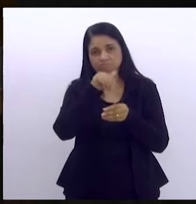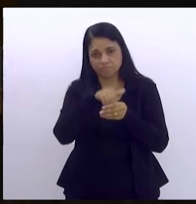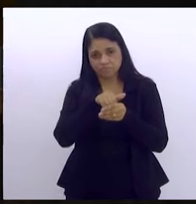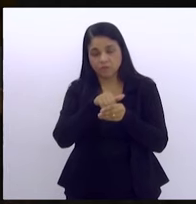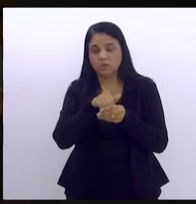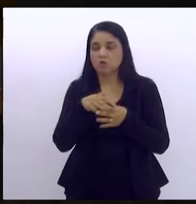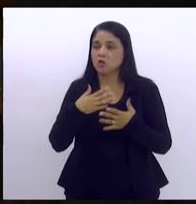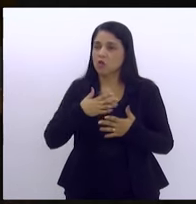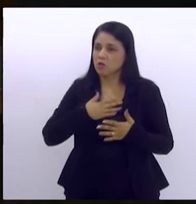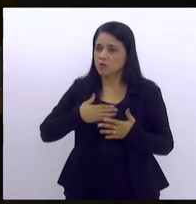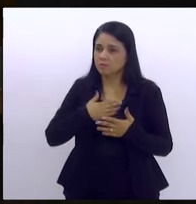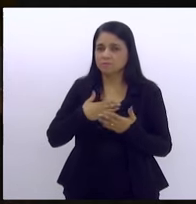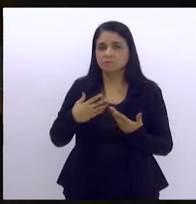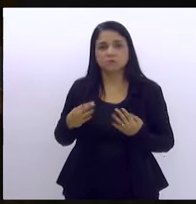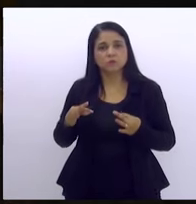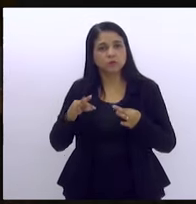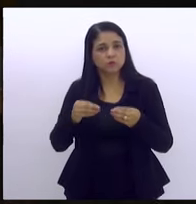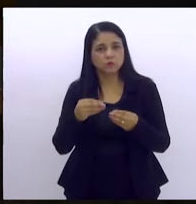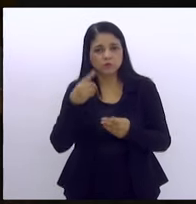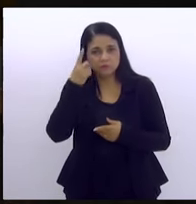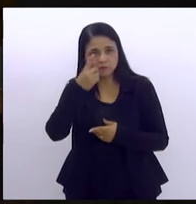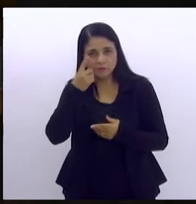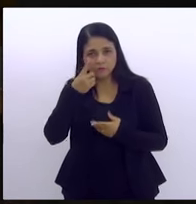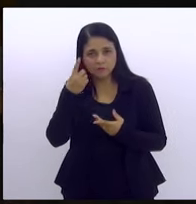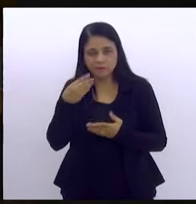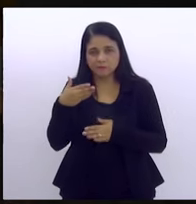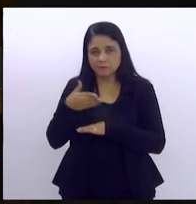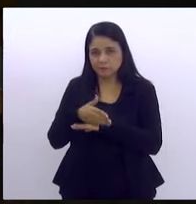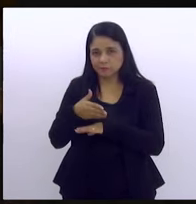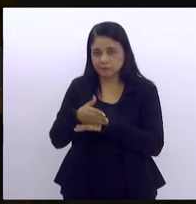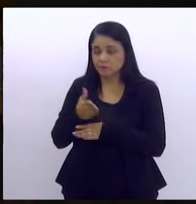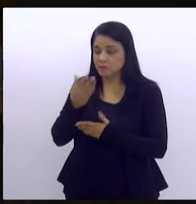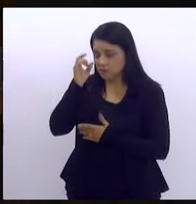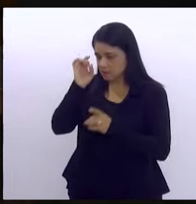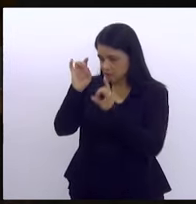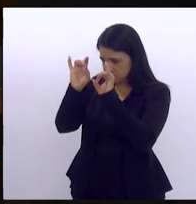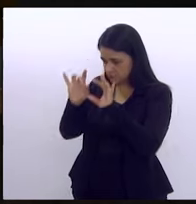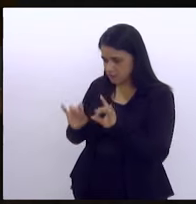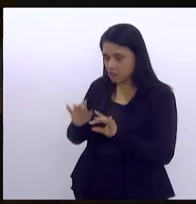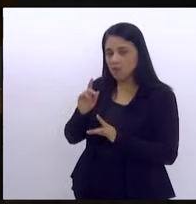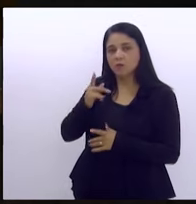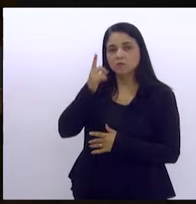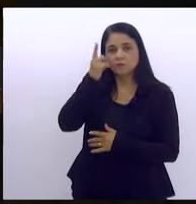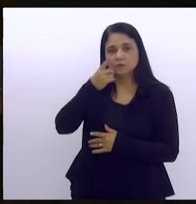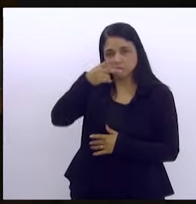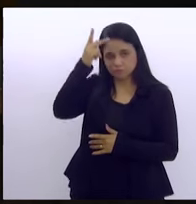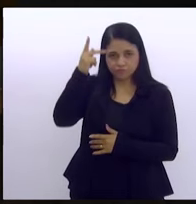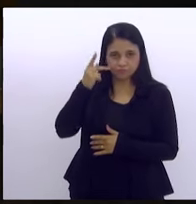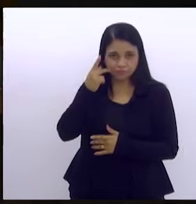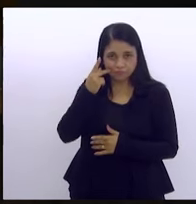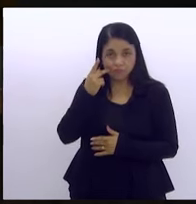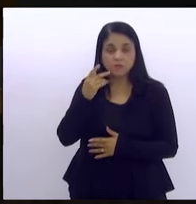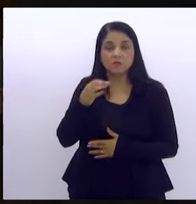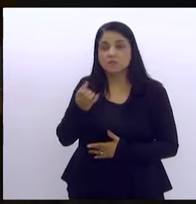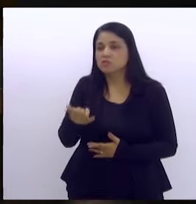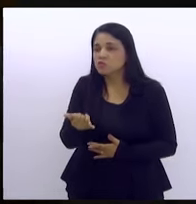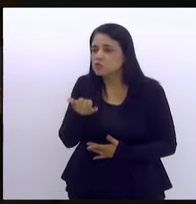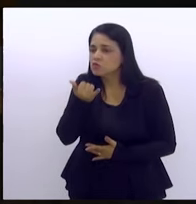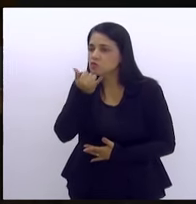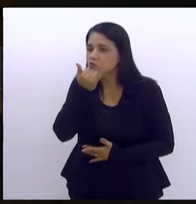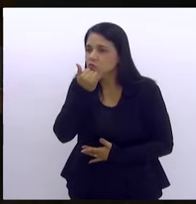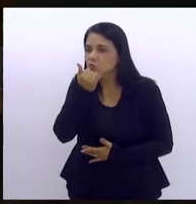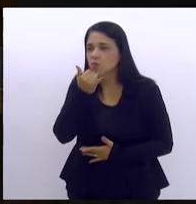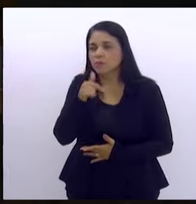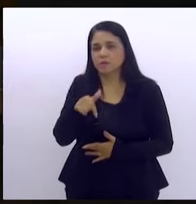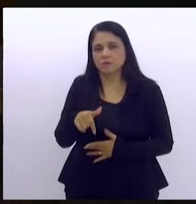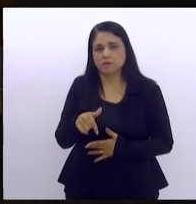os deputados presentes, em especial nosso decano, professor Luiz Paulo, que já está ali, pedir desculpa por um equívoco nosso